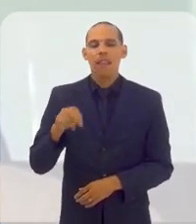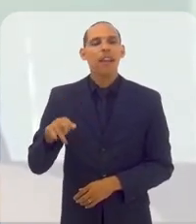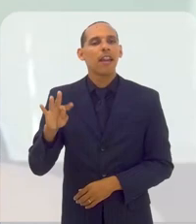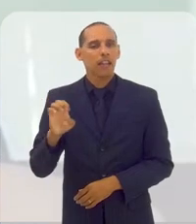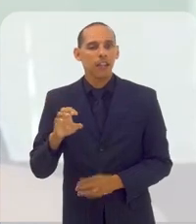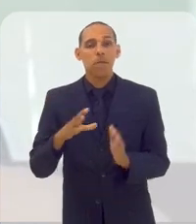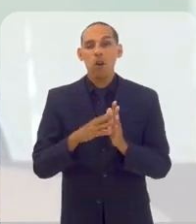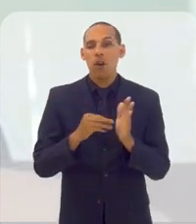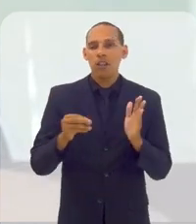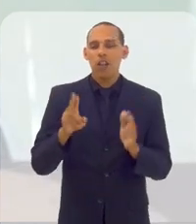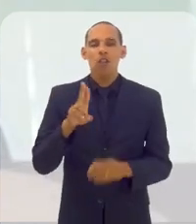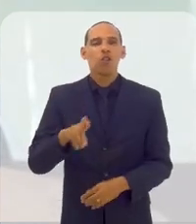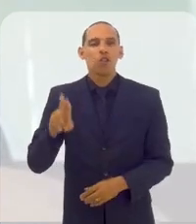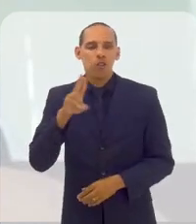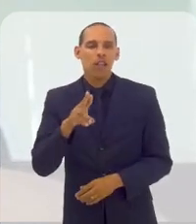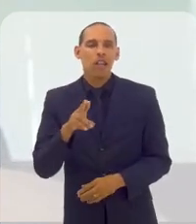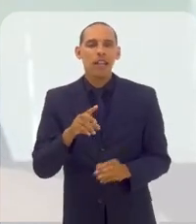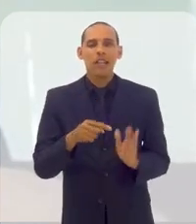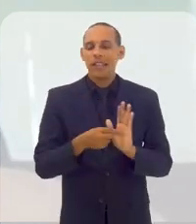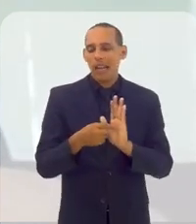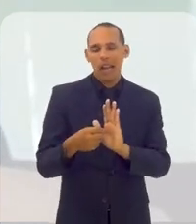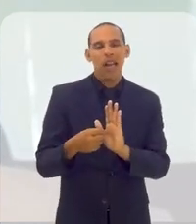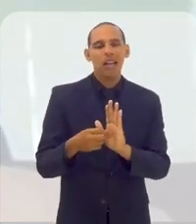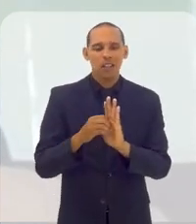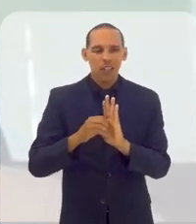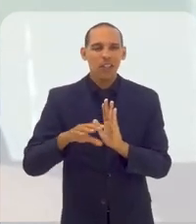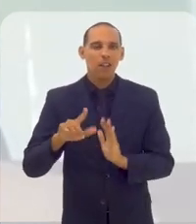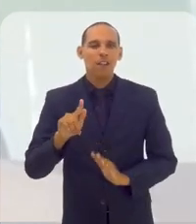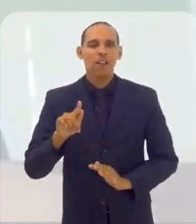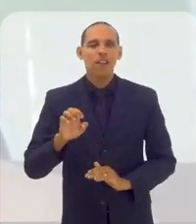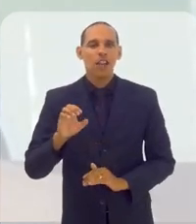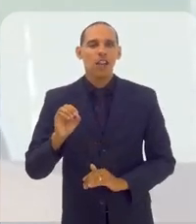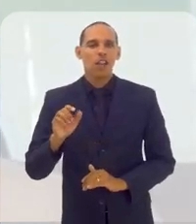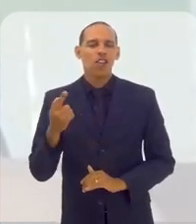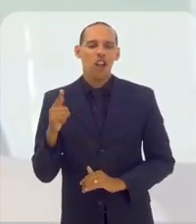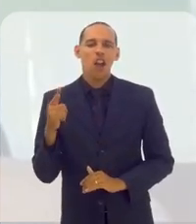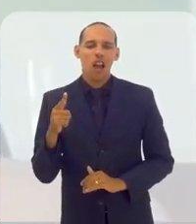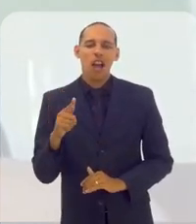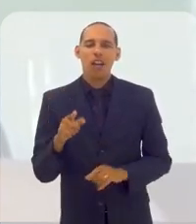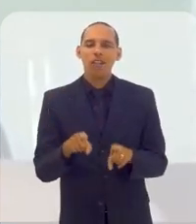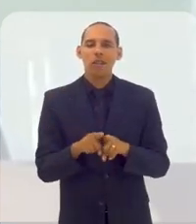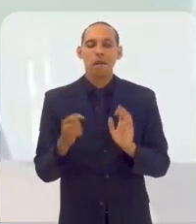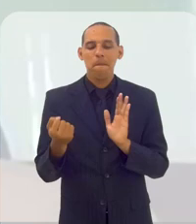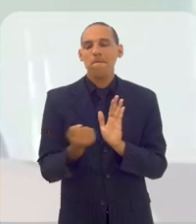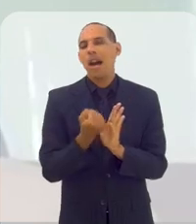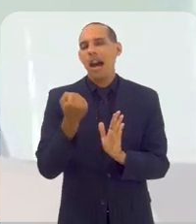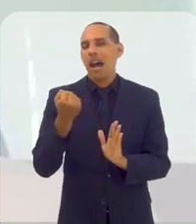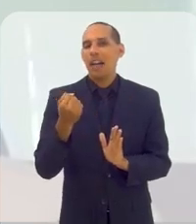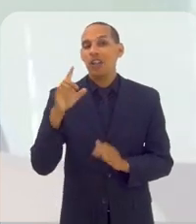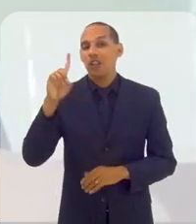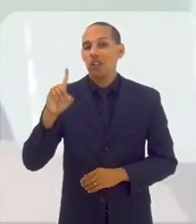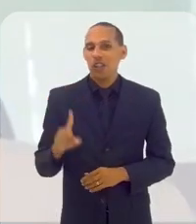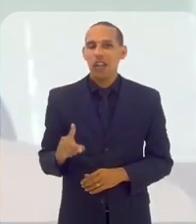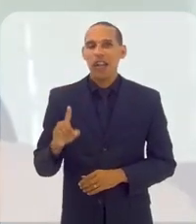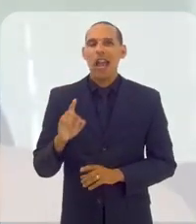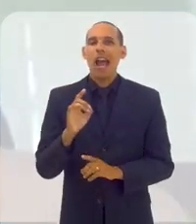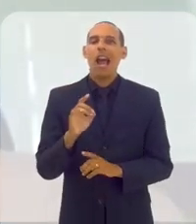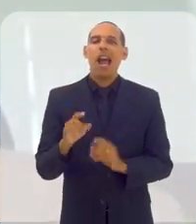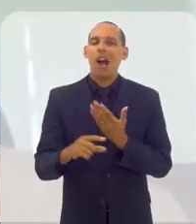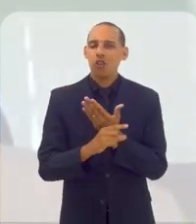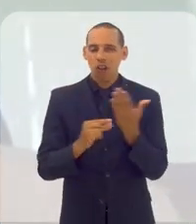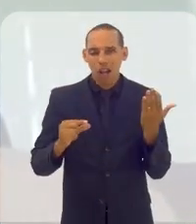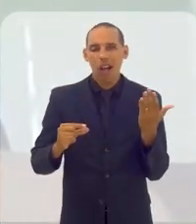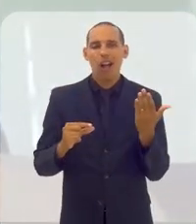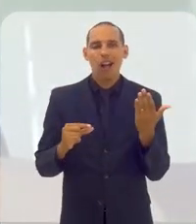né os modelos de utilidade indicação geográfica né marca direitos autorais